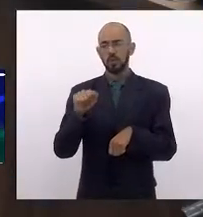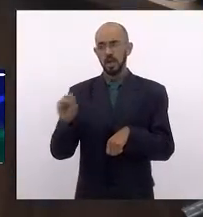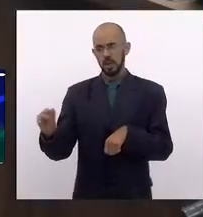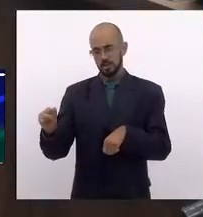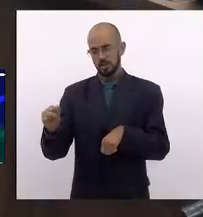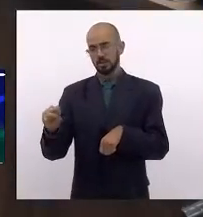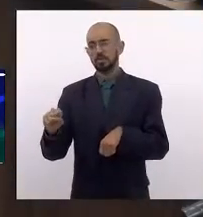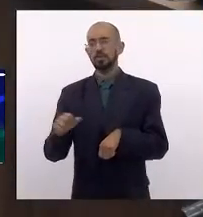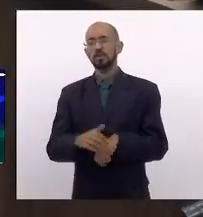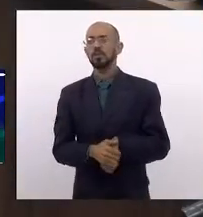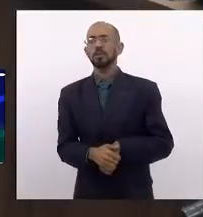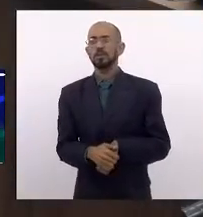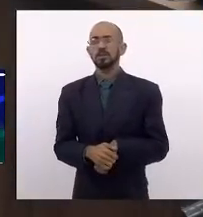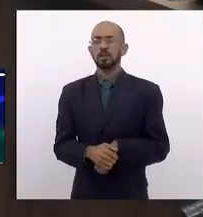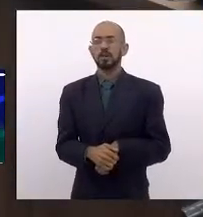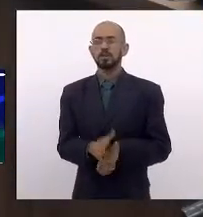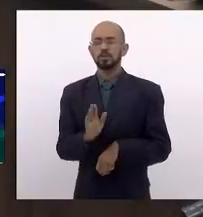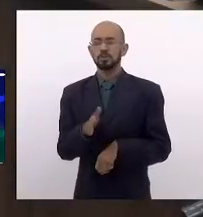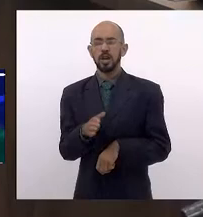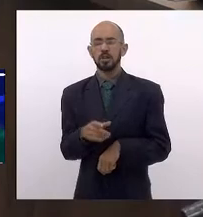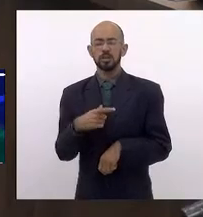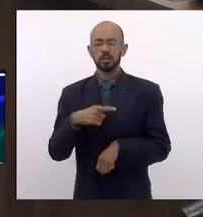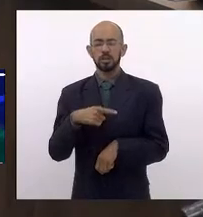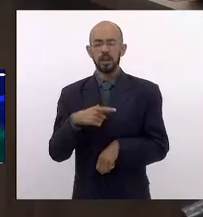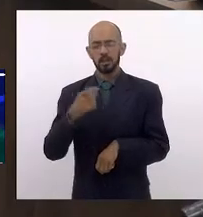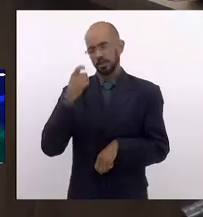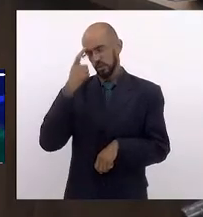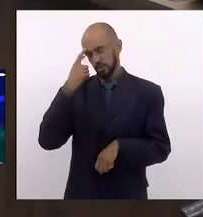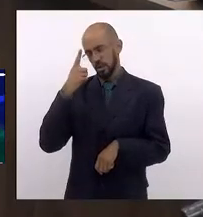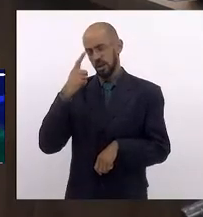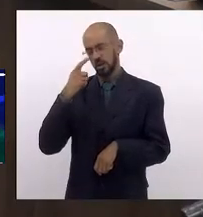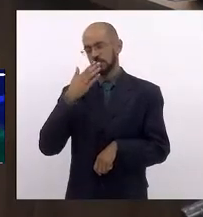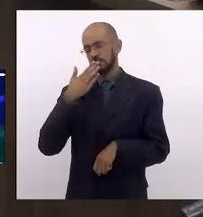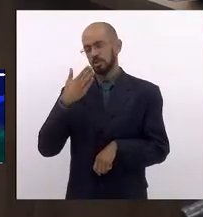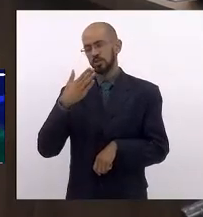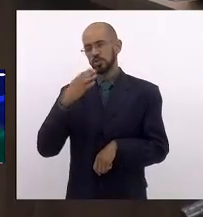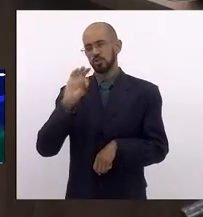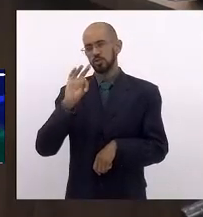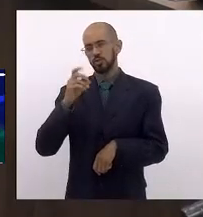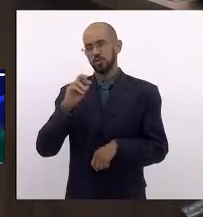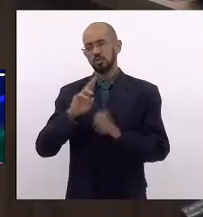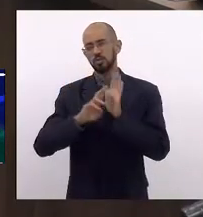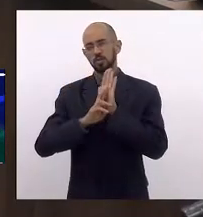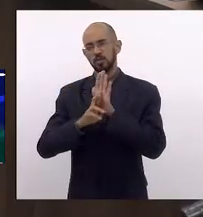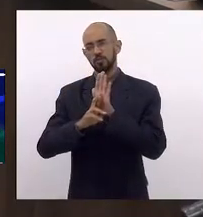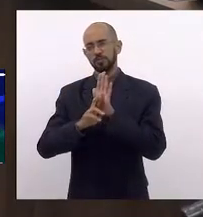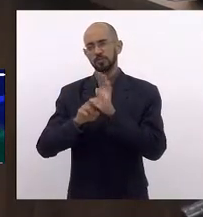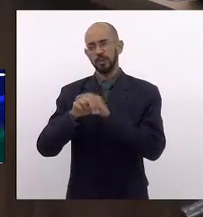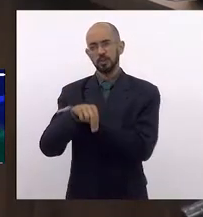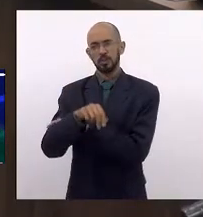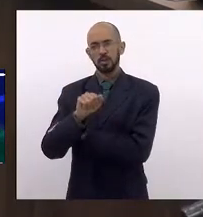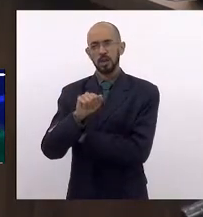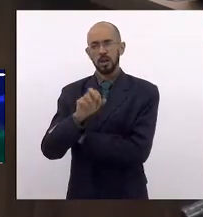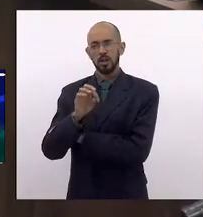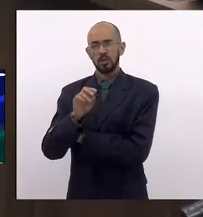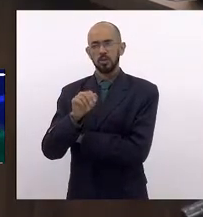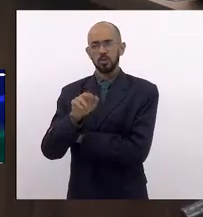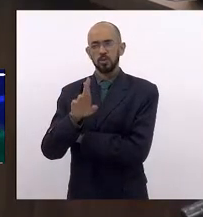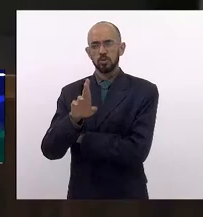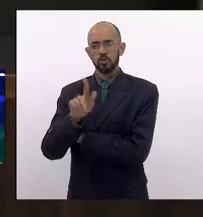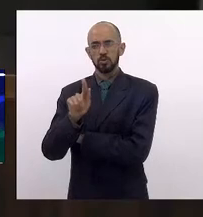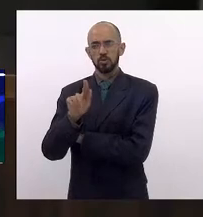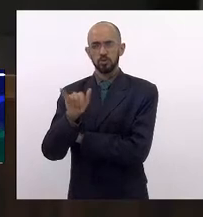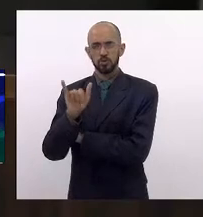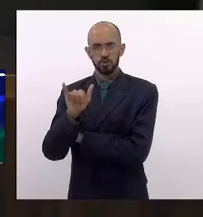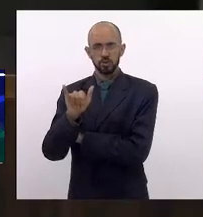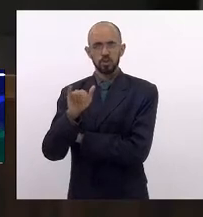já está prevista a convocação ali de todos os representantes da o convite de todos os representantes da Nature eu acho que tem que colocar também o pessoal da